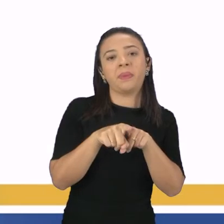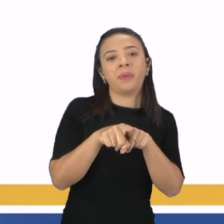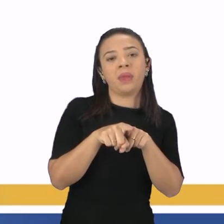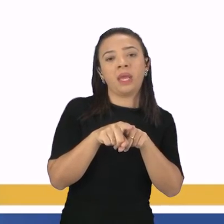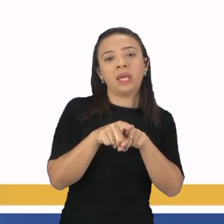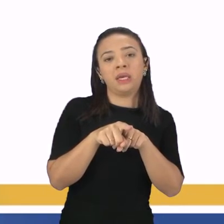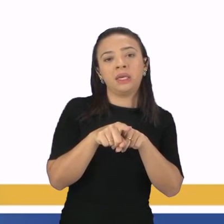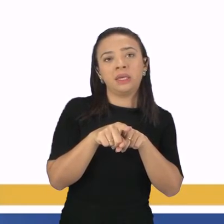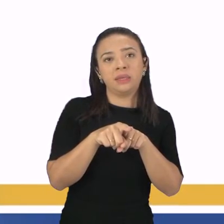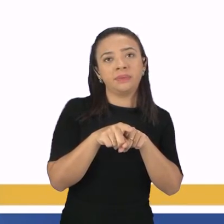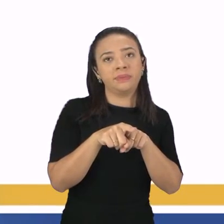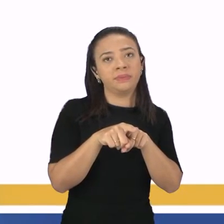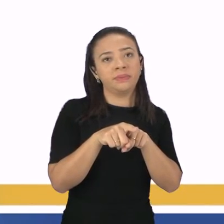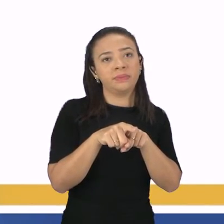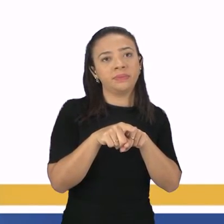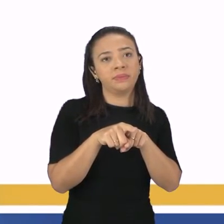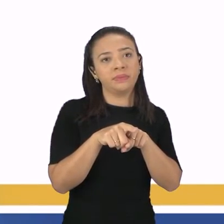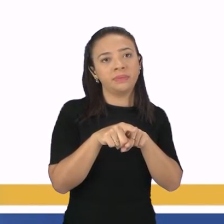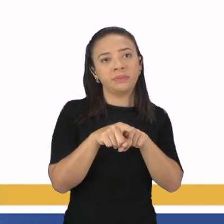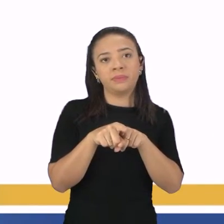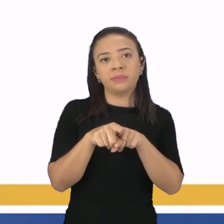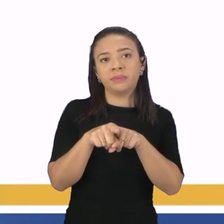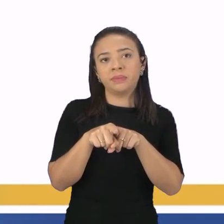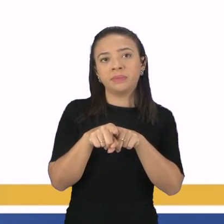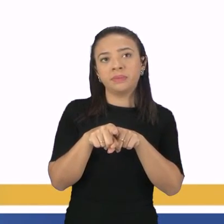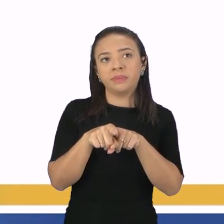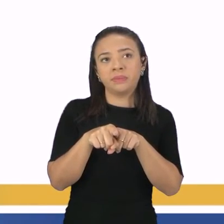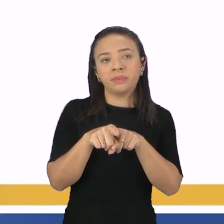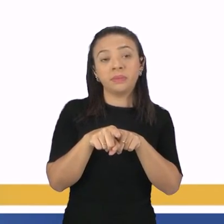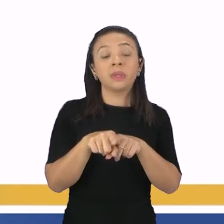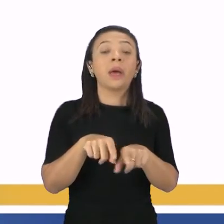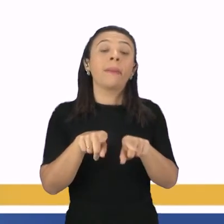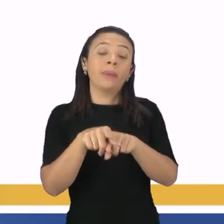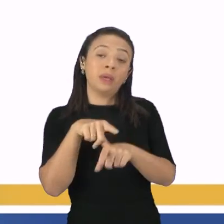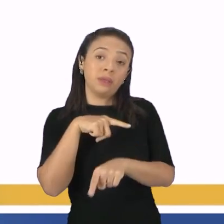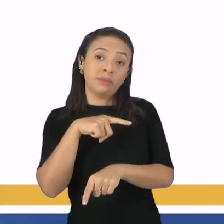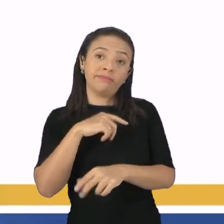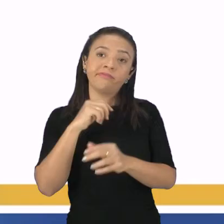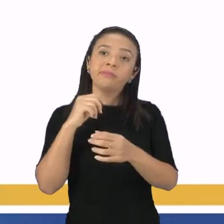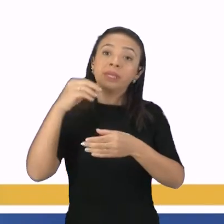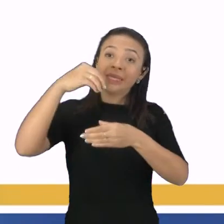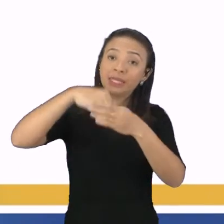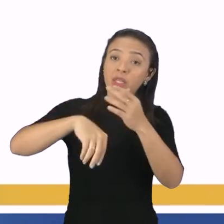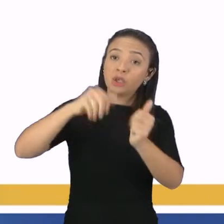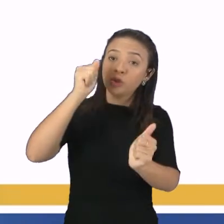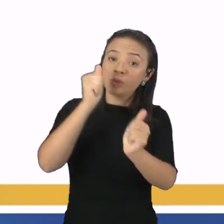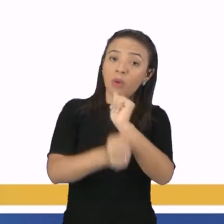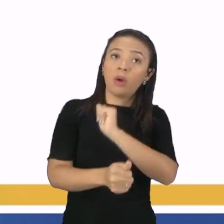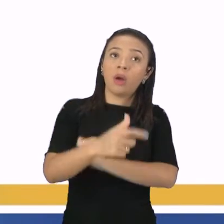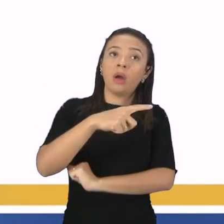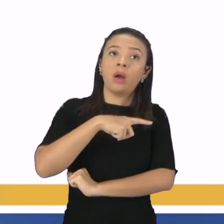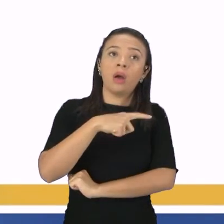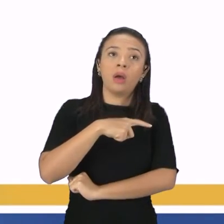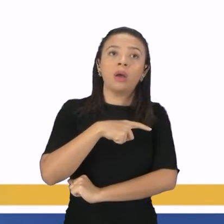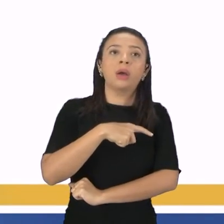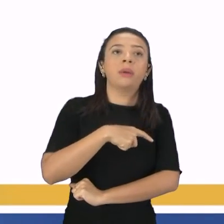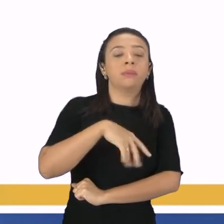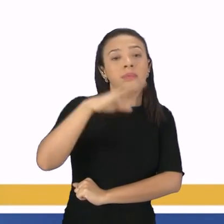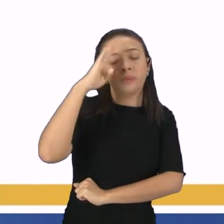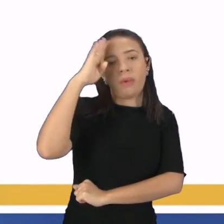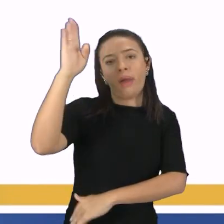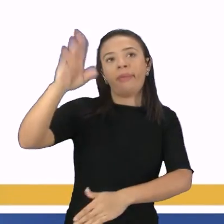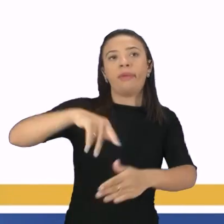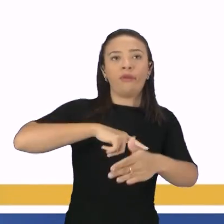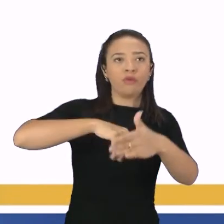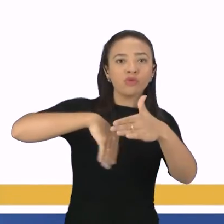karatê, jiu-jitsu, capoeira e muitas outras lutas também, né? E dentro dos esportes nós temos um dos principais, né, que